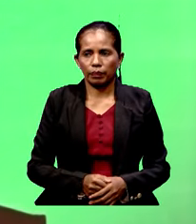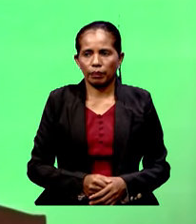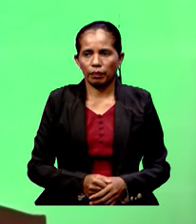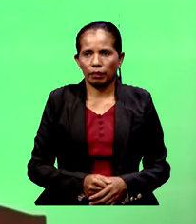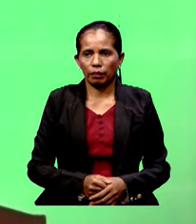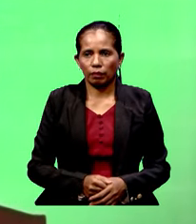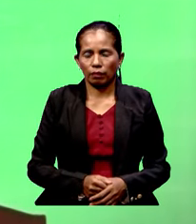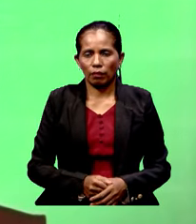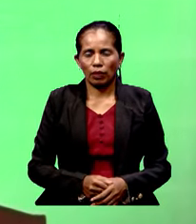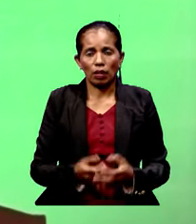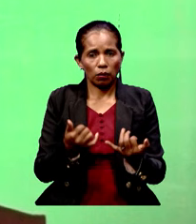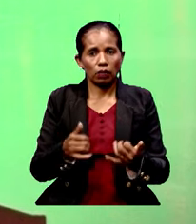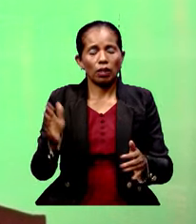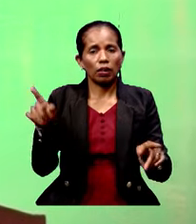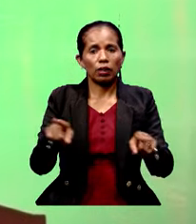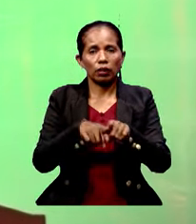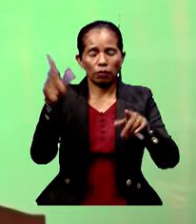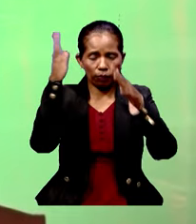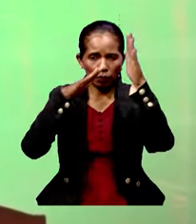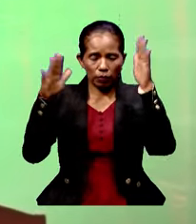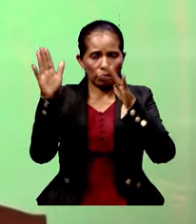Deve sair problema, bote.